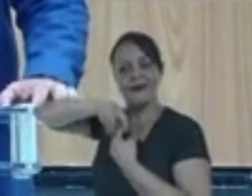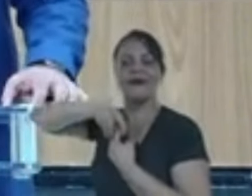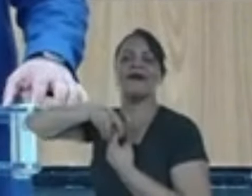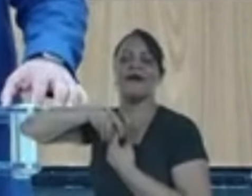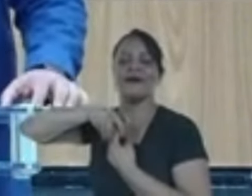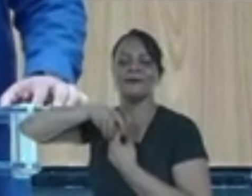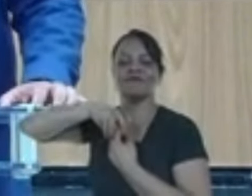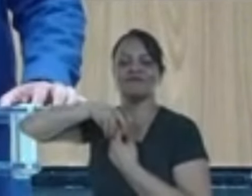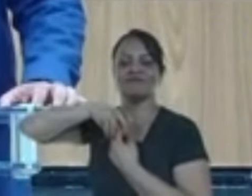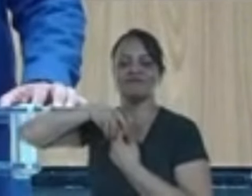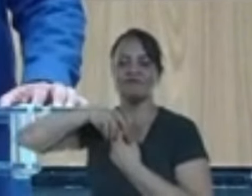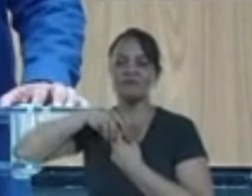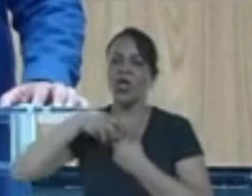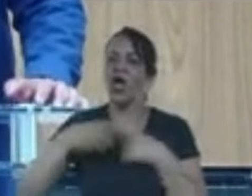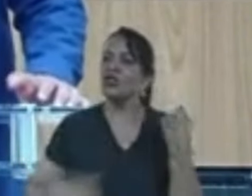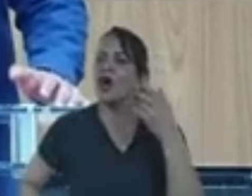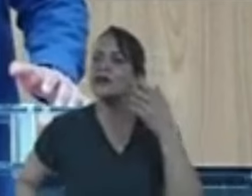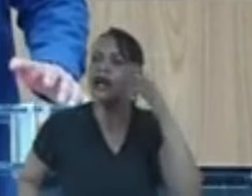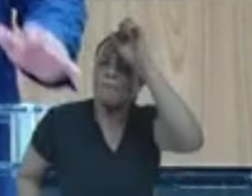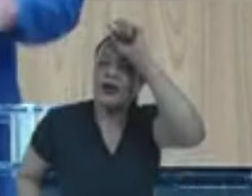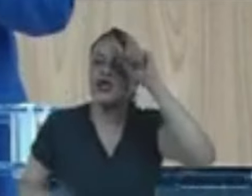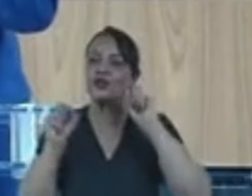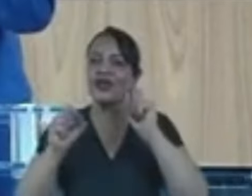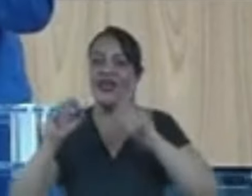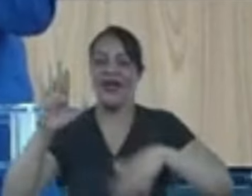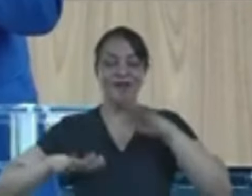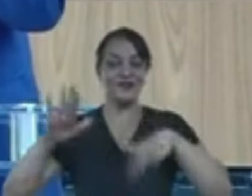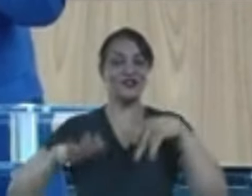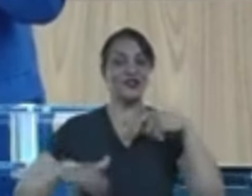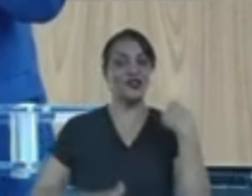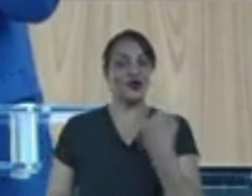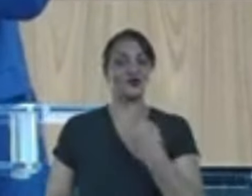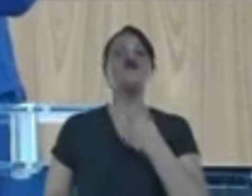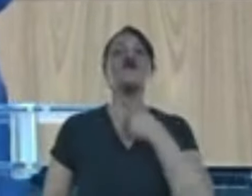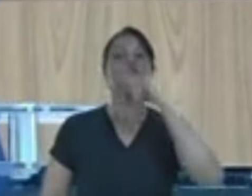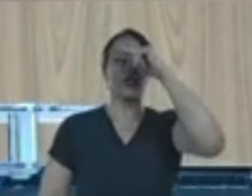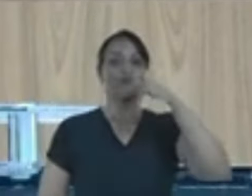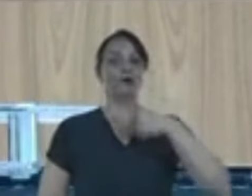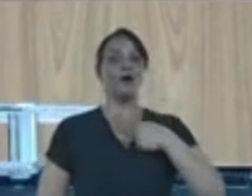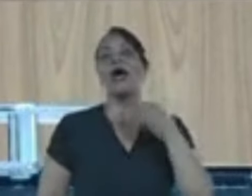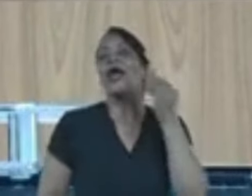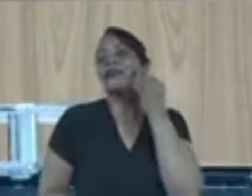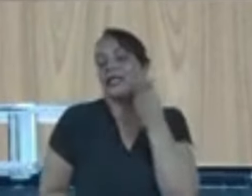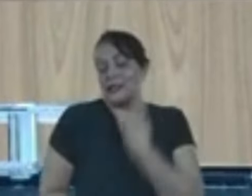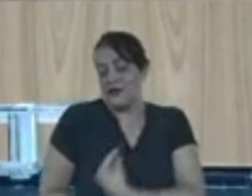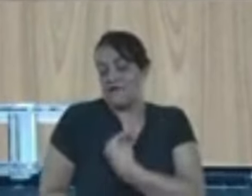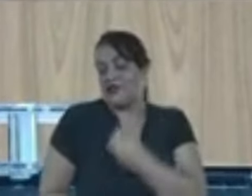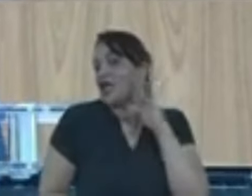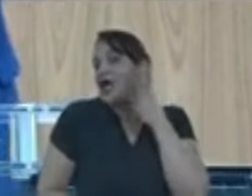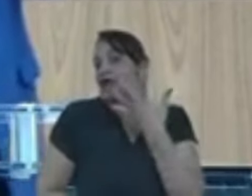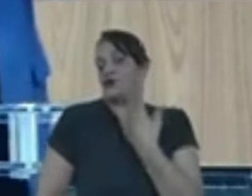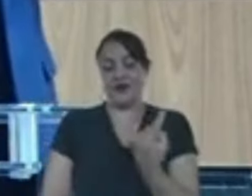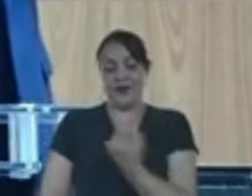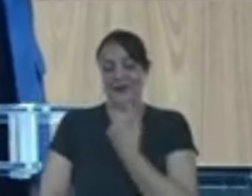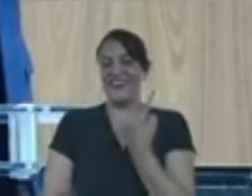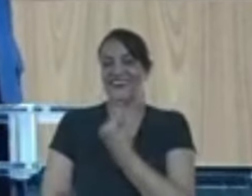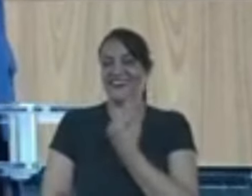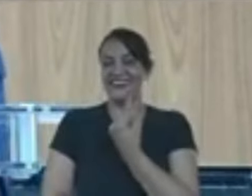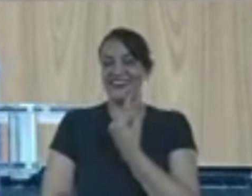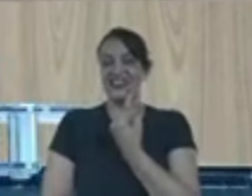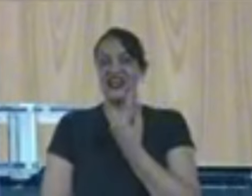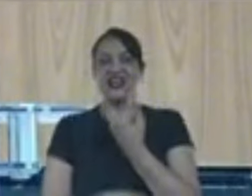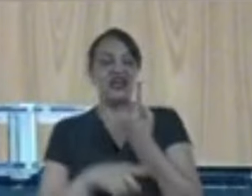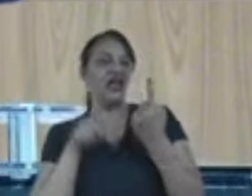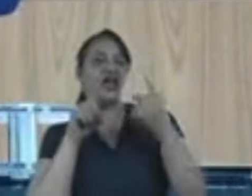a gente tenta, por conta própria, mudar o rumo da nossa vida por direções que não são direções aprovadas por